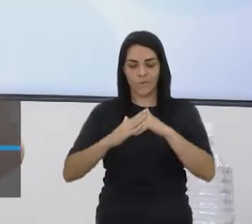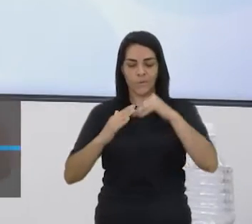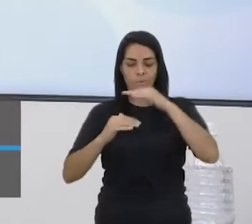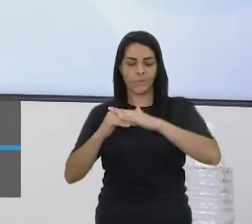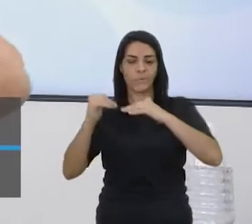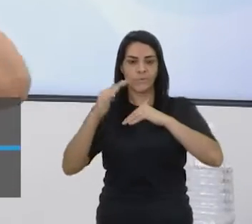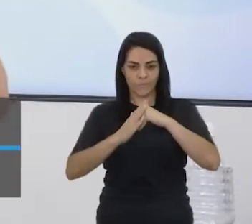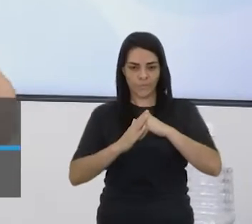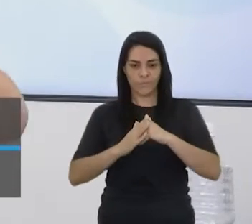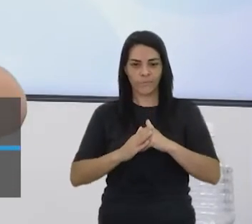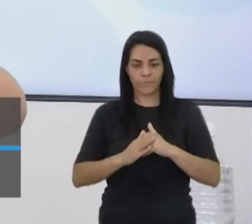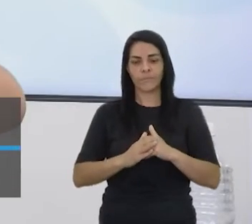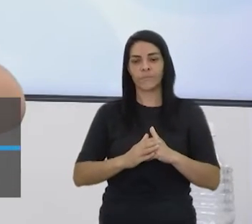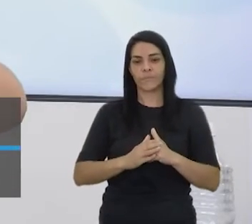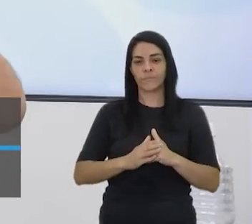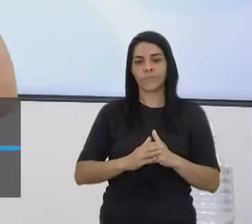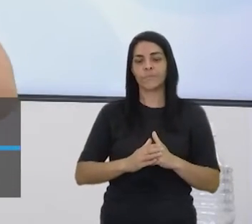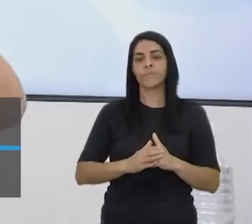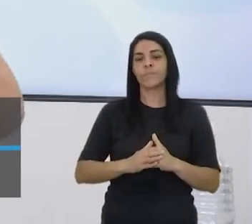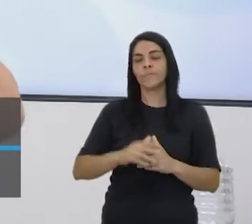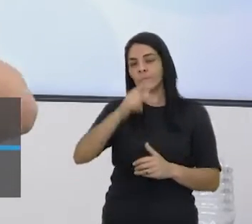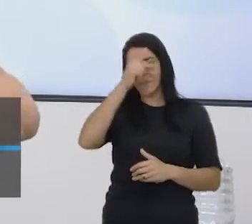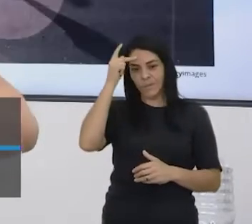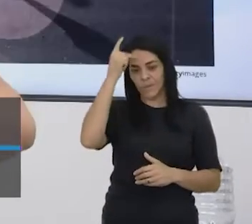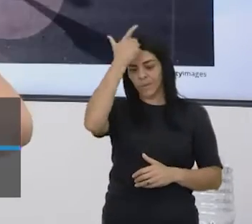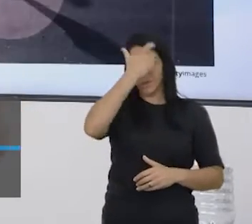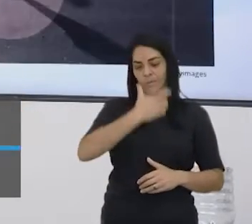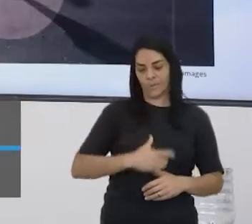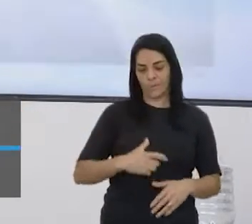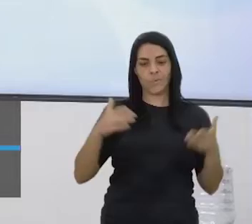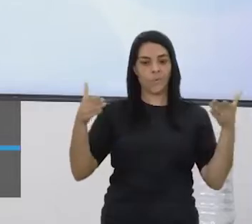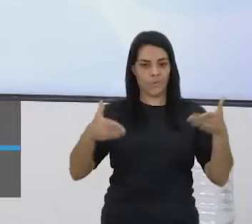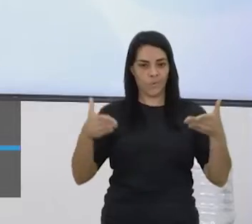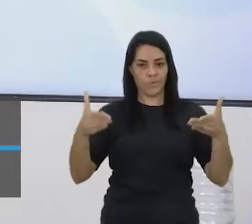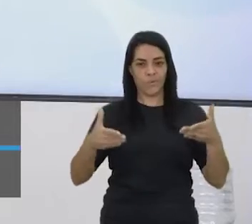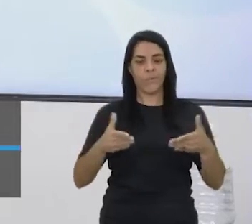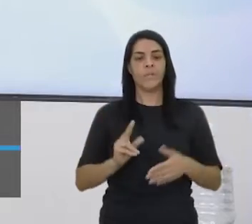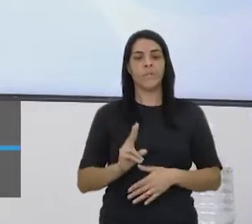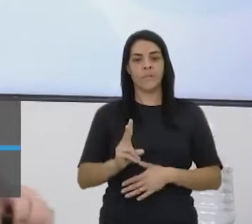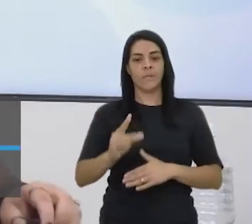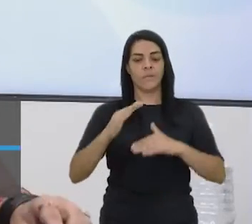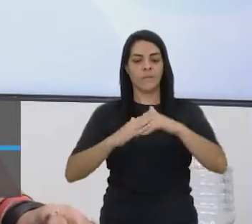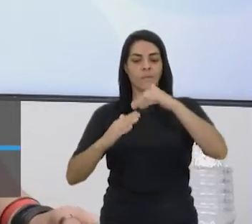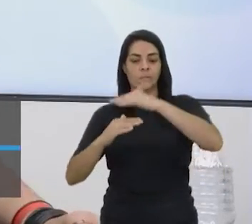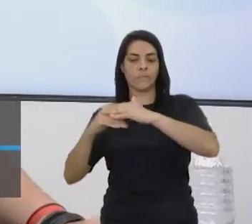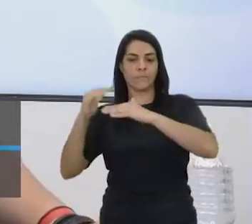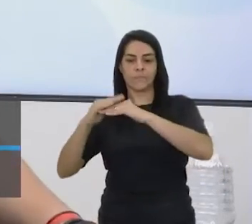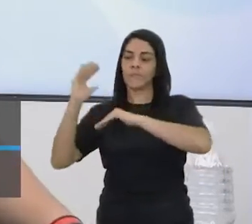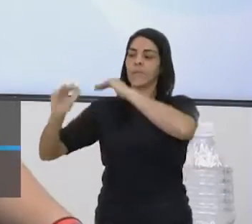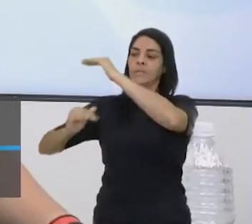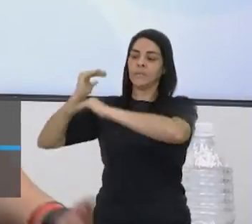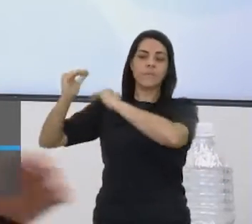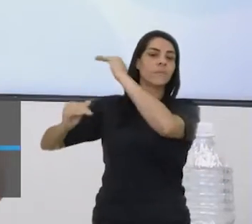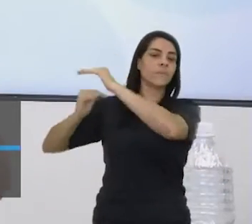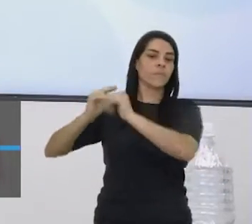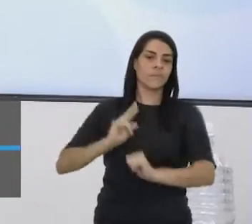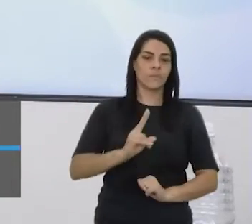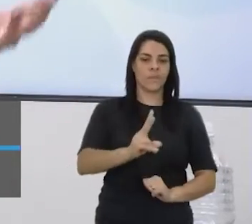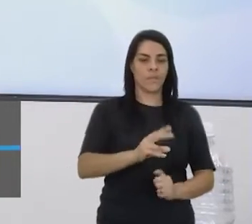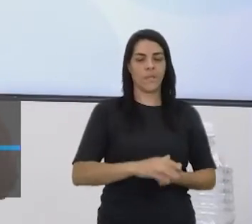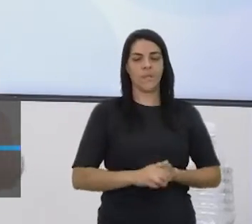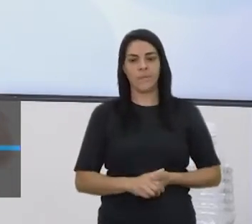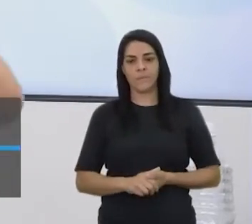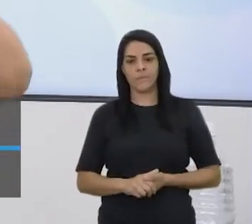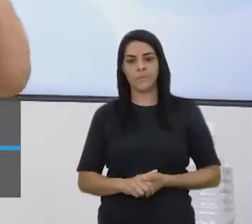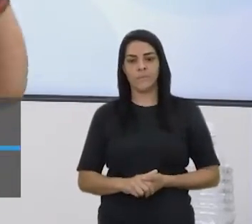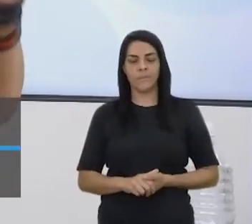eu sou hoje e que continua em constante construção né então hoje a gente vai falar só